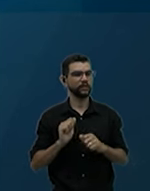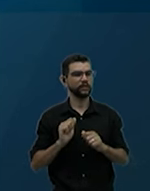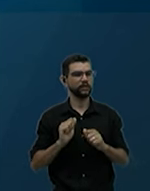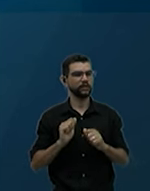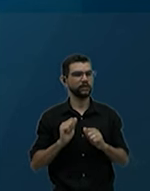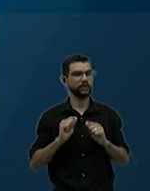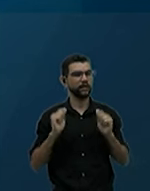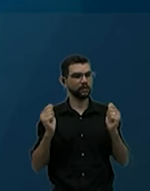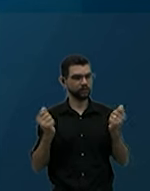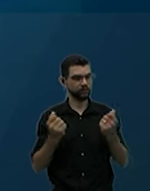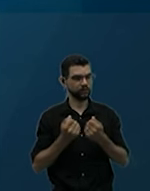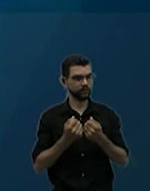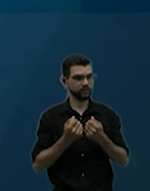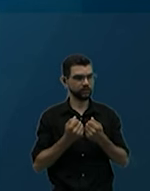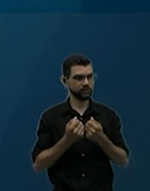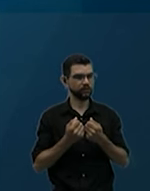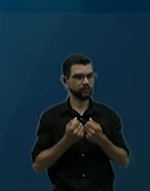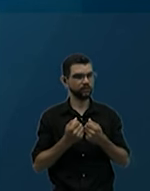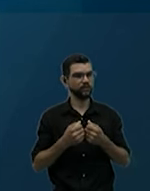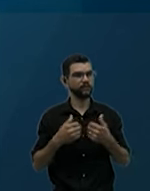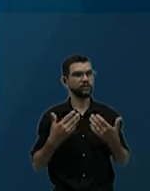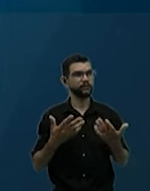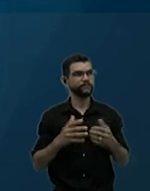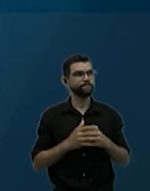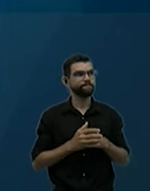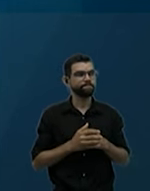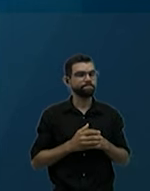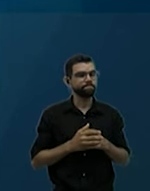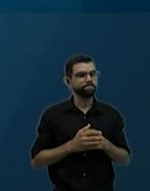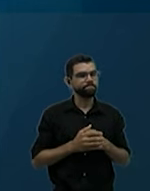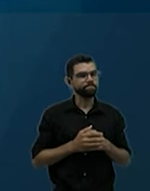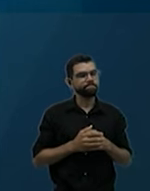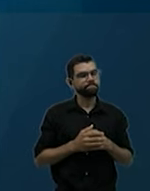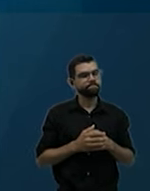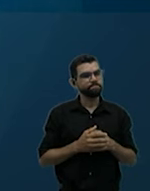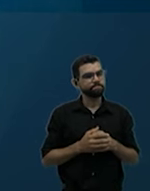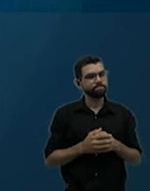na tribuna, seja presencial, seja virtual, tenho certeza que nos